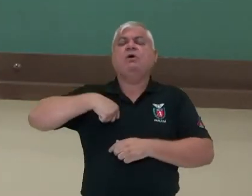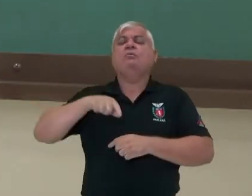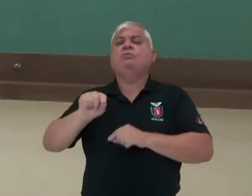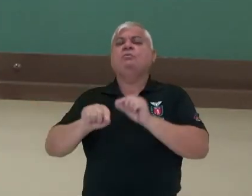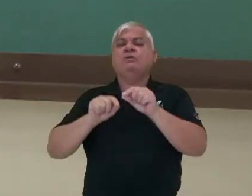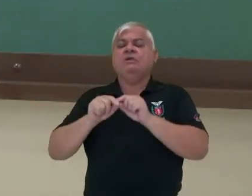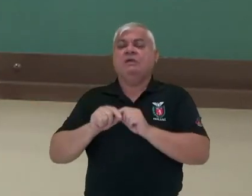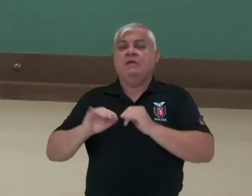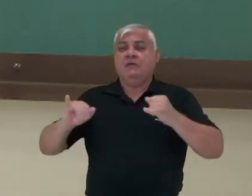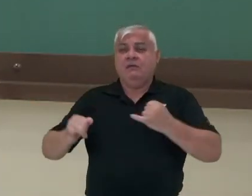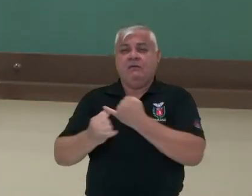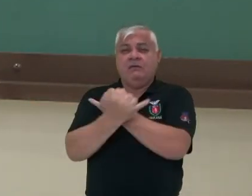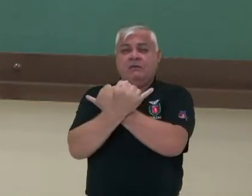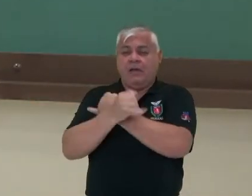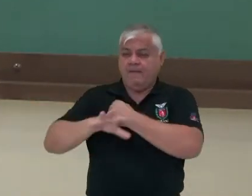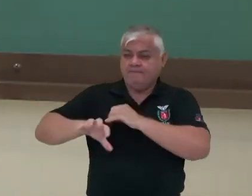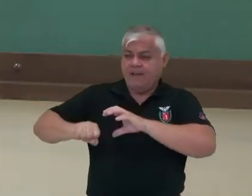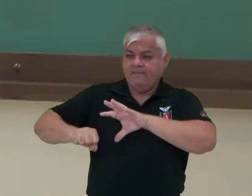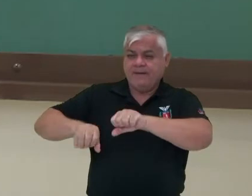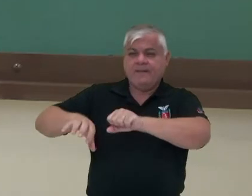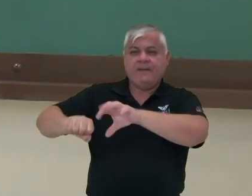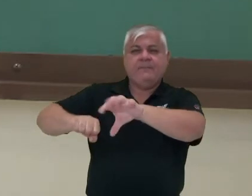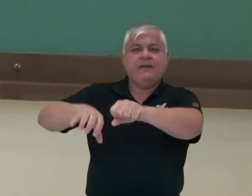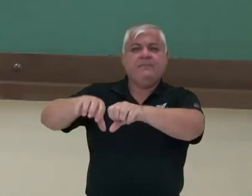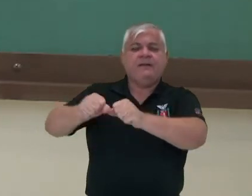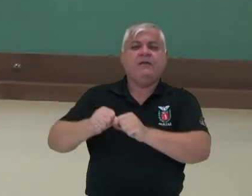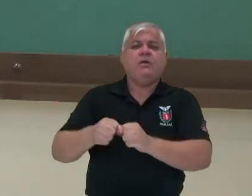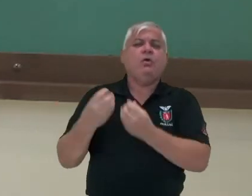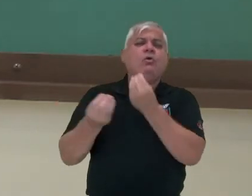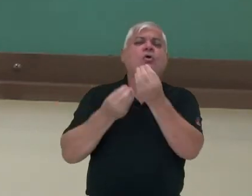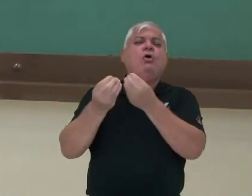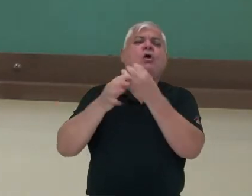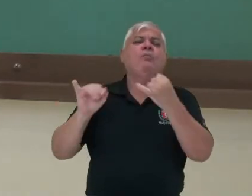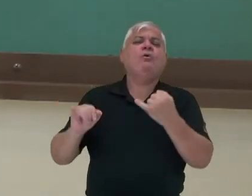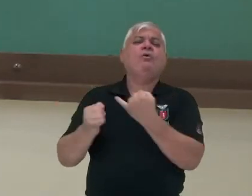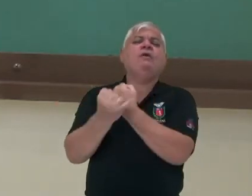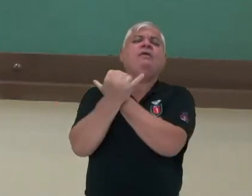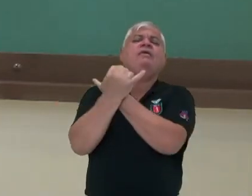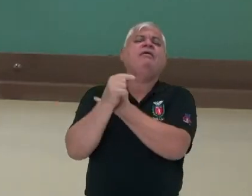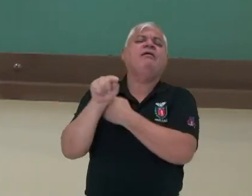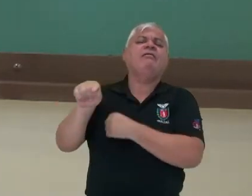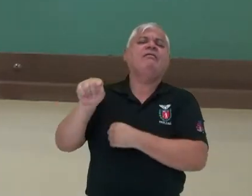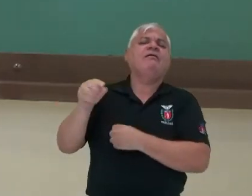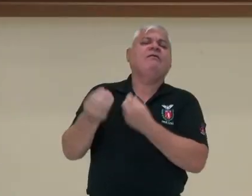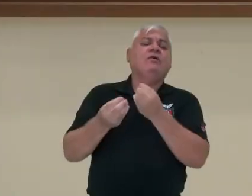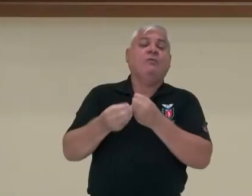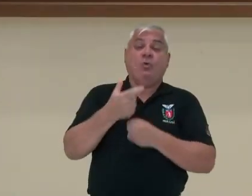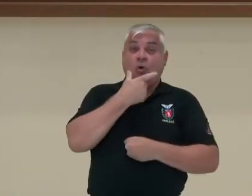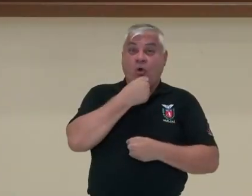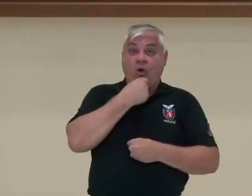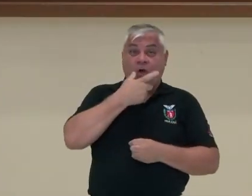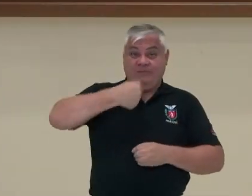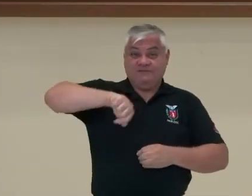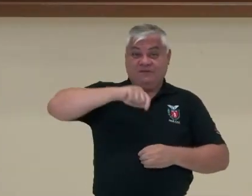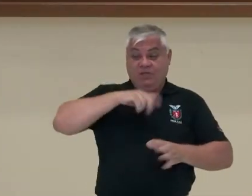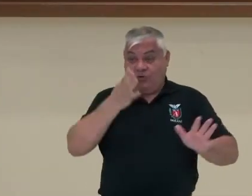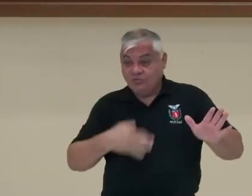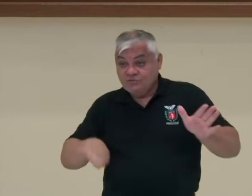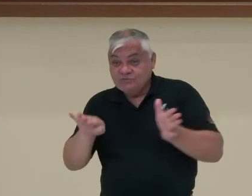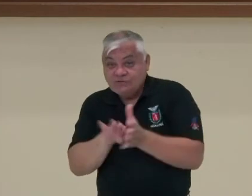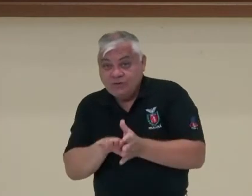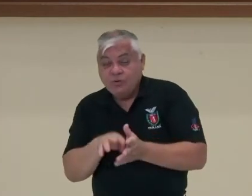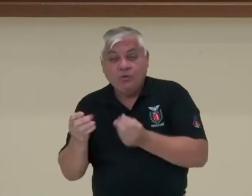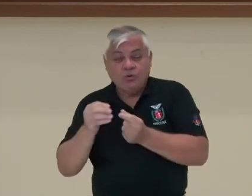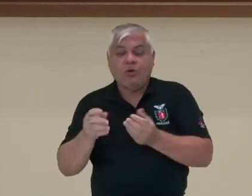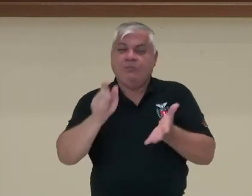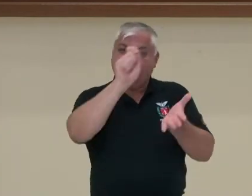controlavam vastas regiões. Como estava o Império Inca quando Francisco Pizarro o encontrou? Então, vocês vão copiar essa